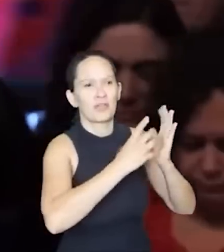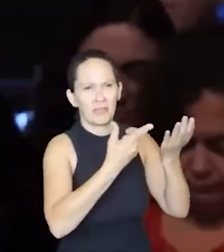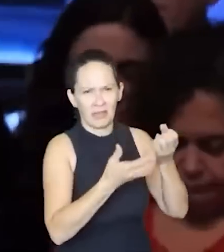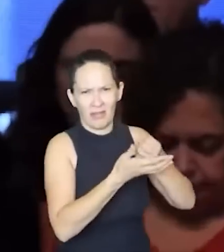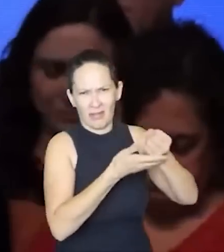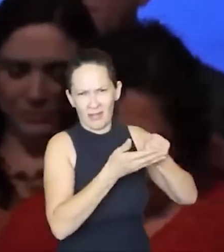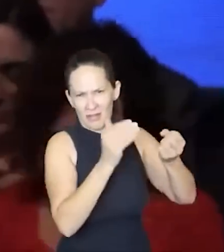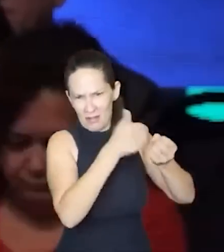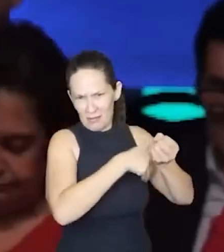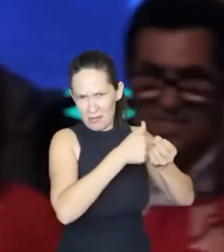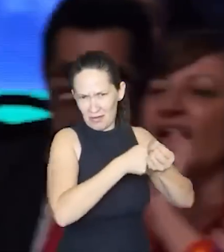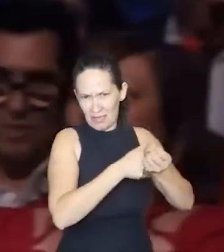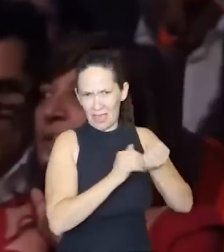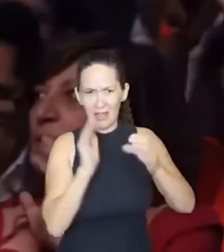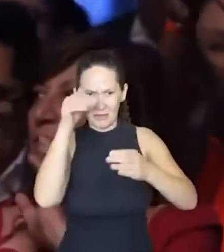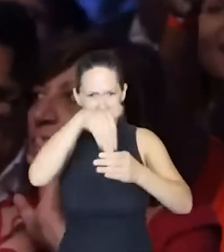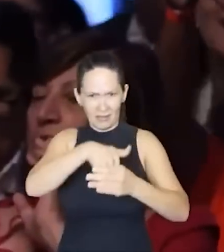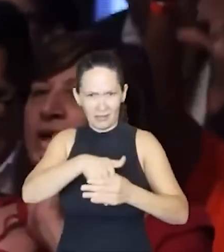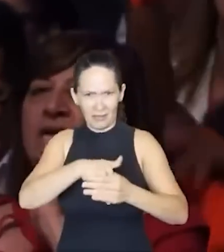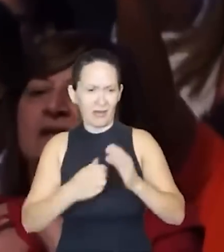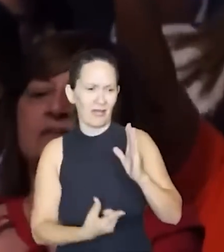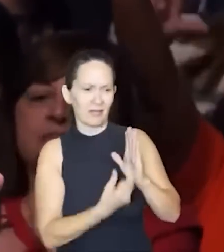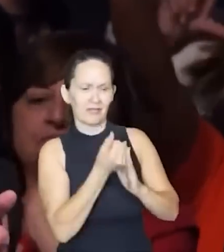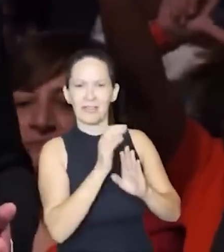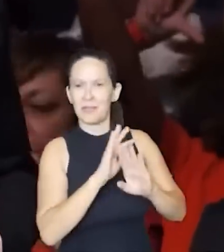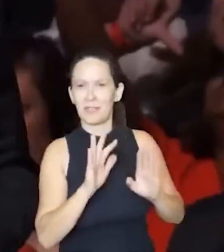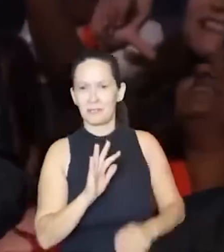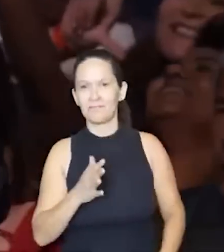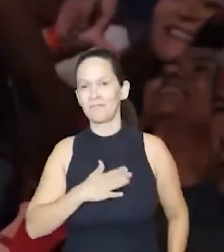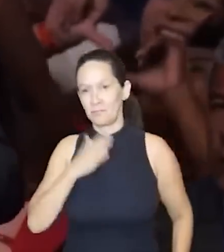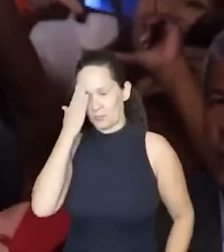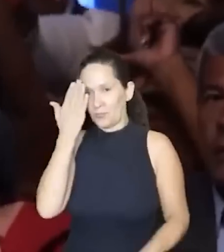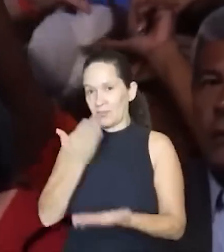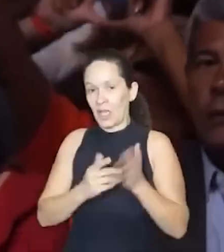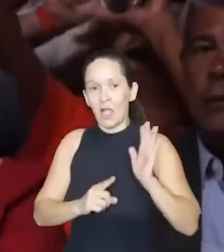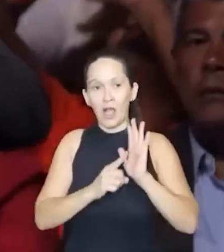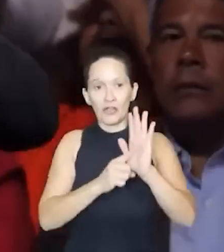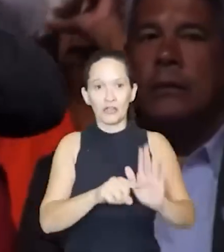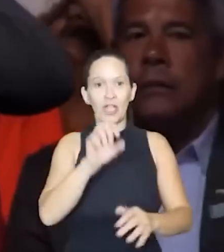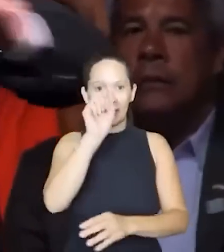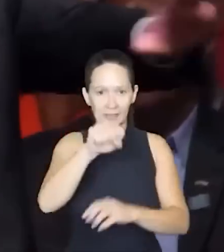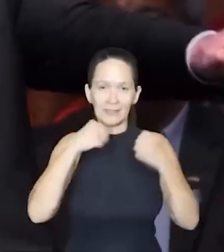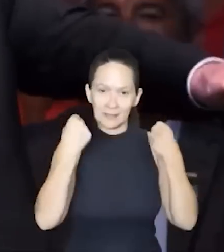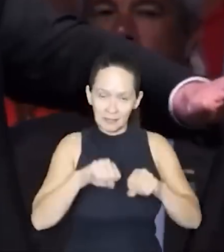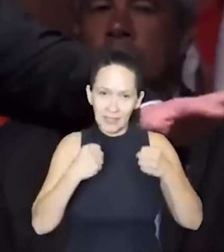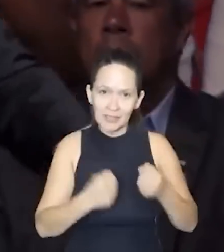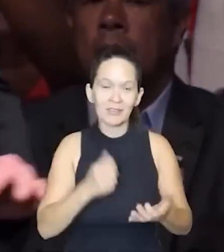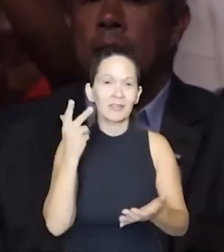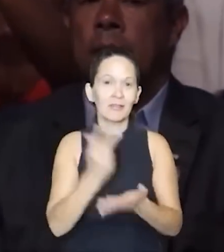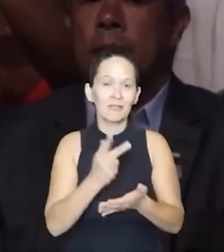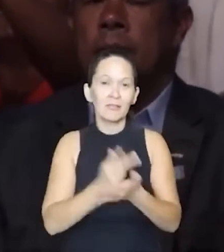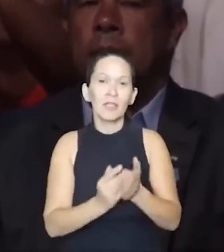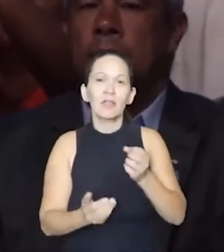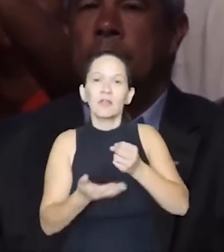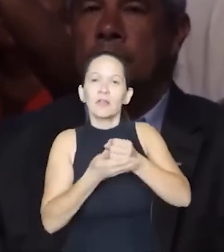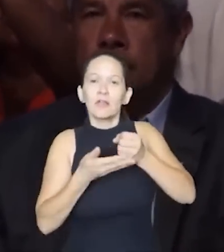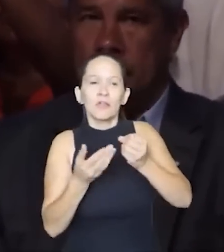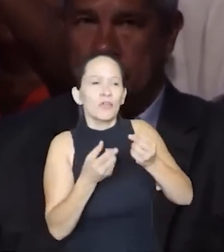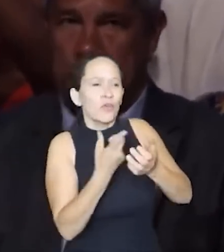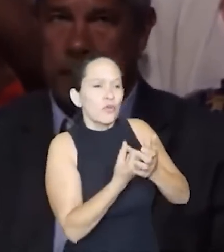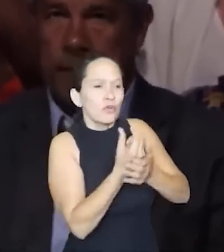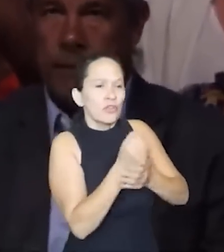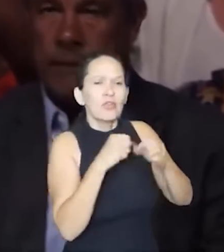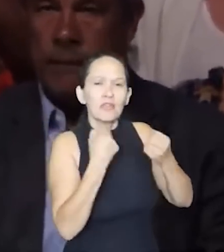tem o fundo eleitoral. E eu acho que a gente tem que contribuir porque, independente desse fundo todo, nós temos que ter o